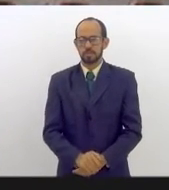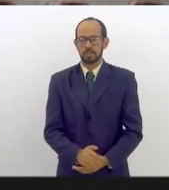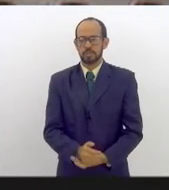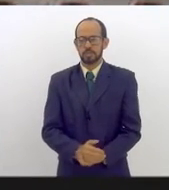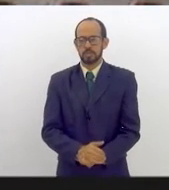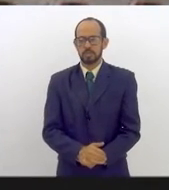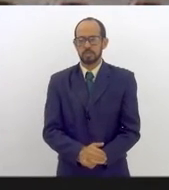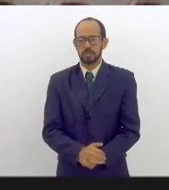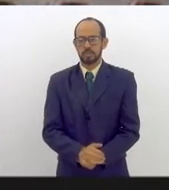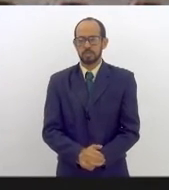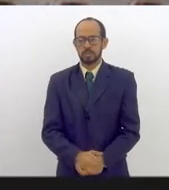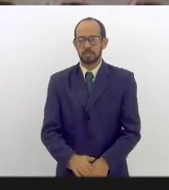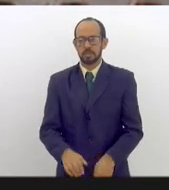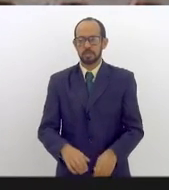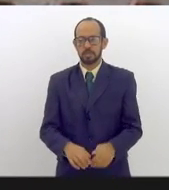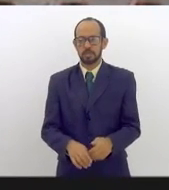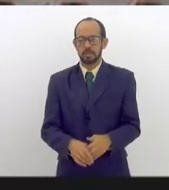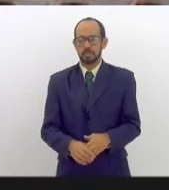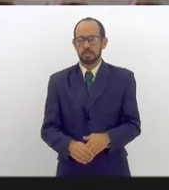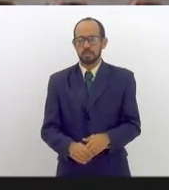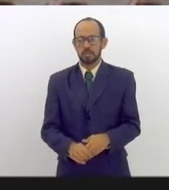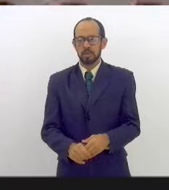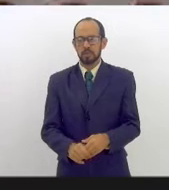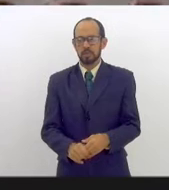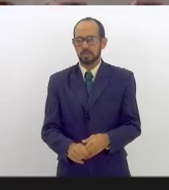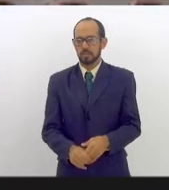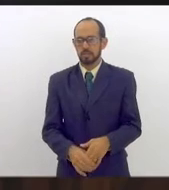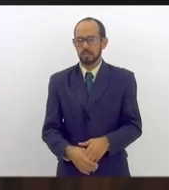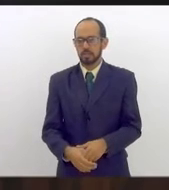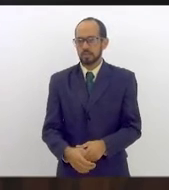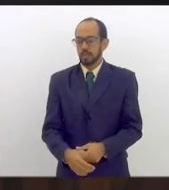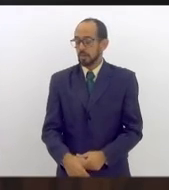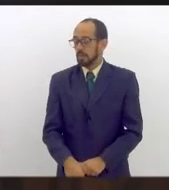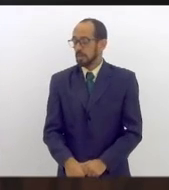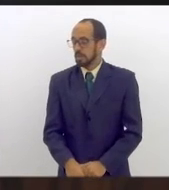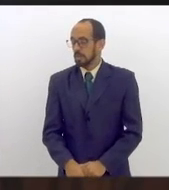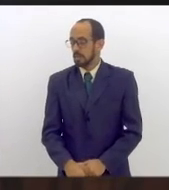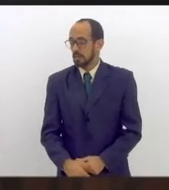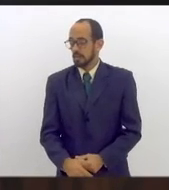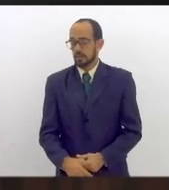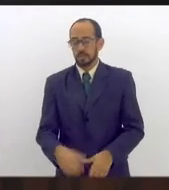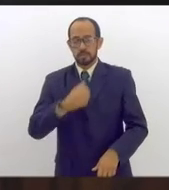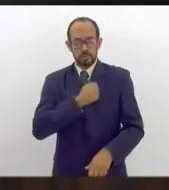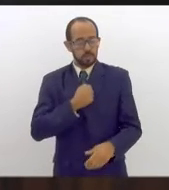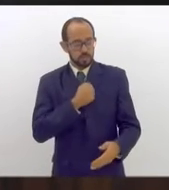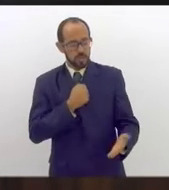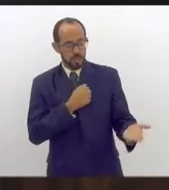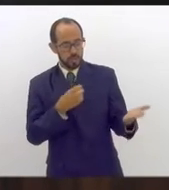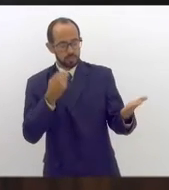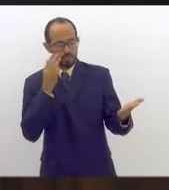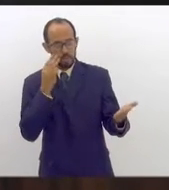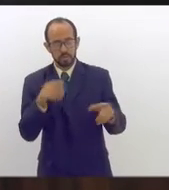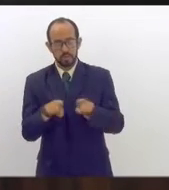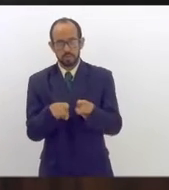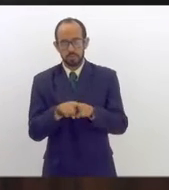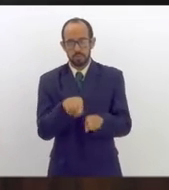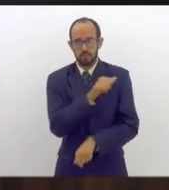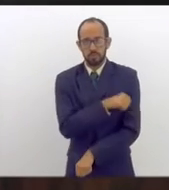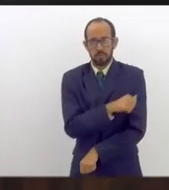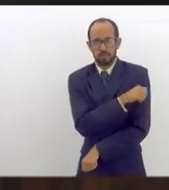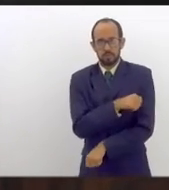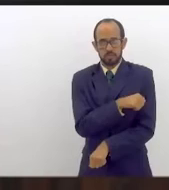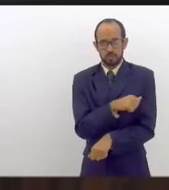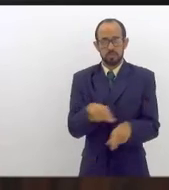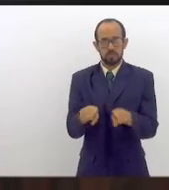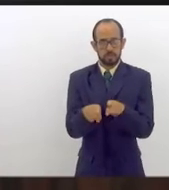da Comissão de Constituição e Justiça. Obrigada, deputada Mônica. Saudar a deputada enfermeira Regiane também no nosso plenário online.